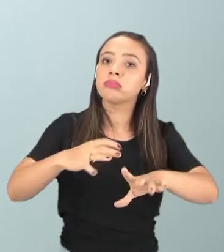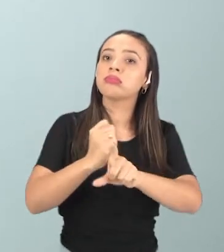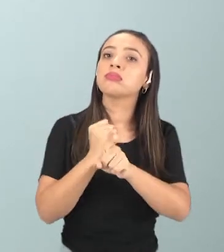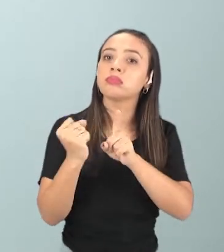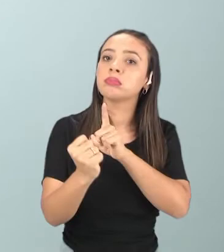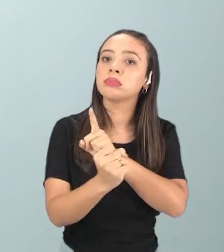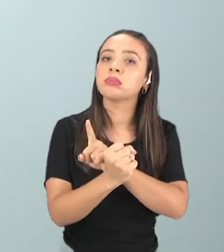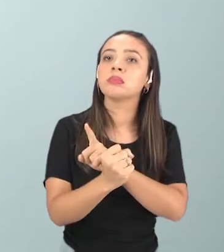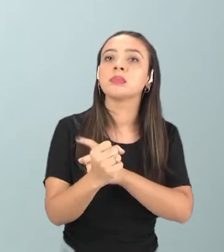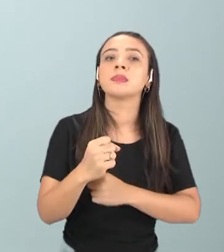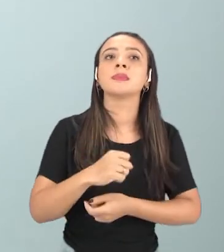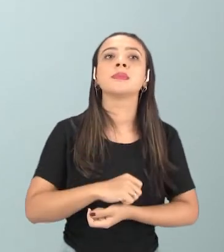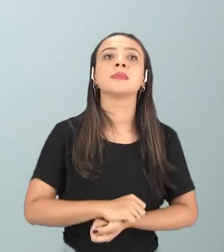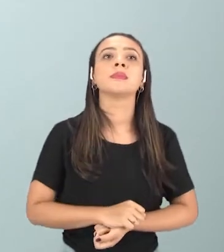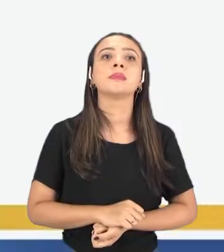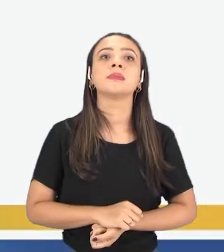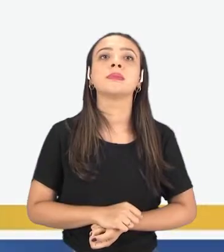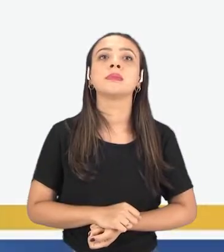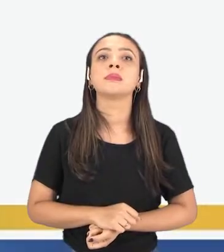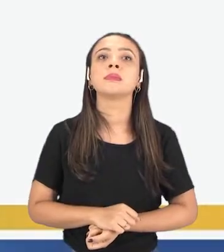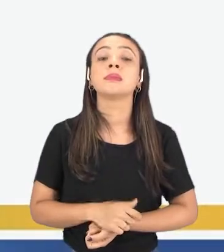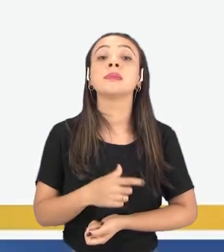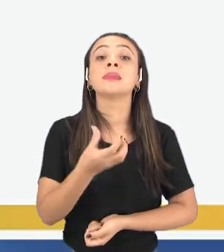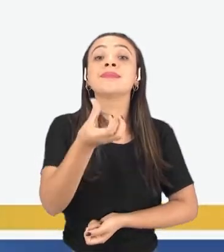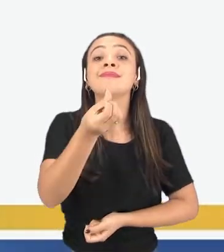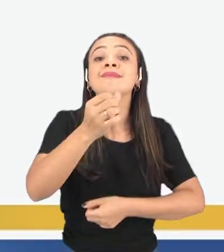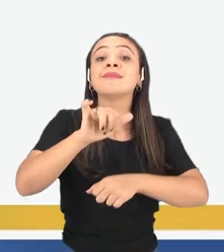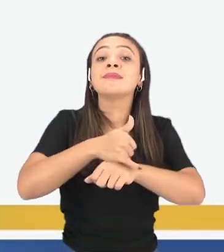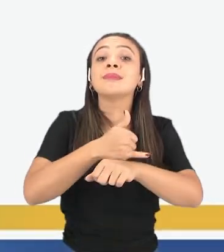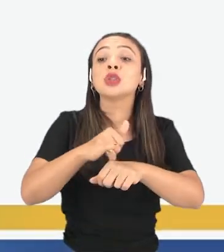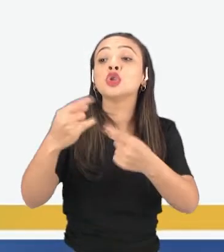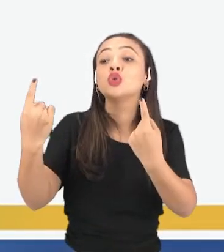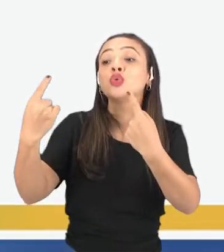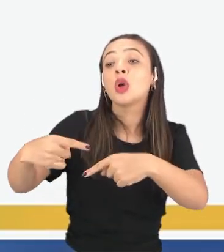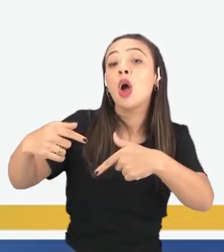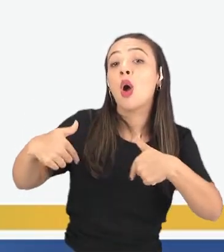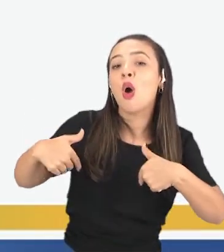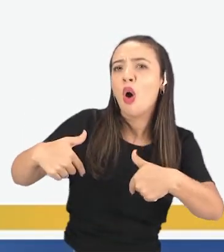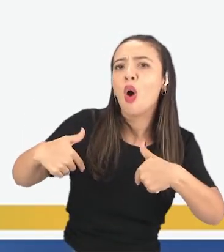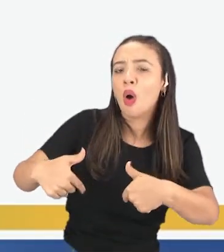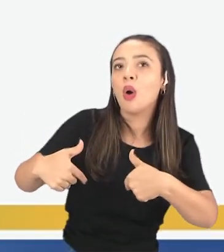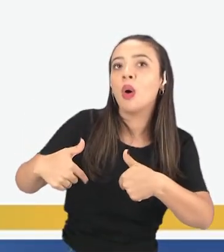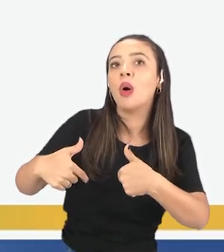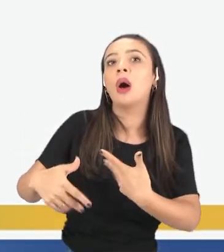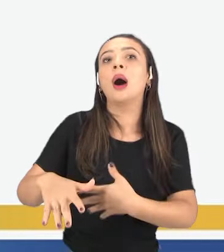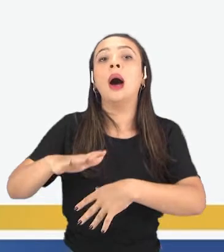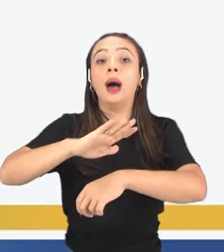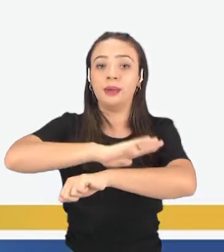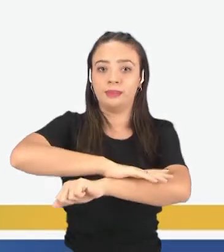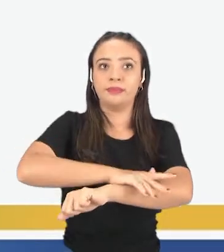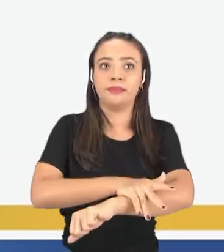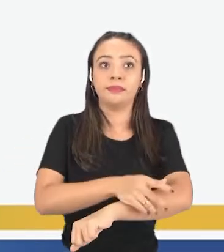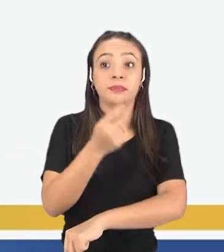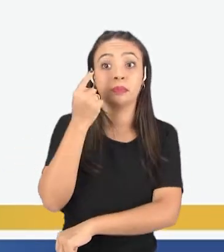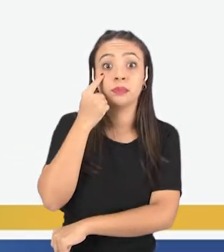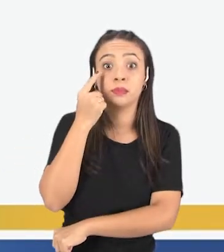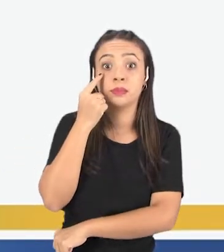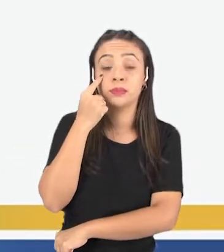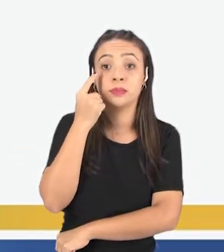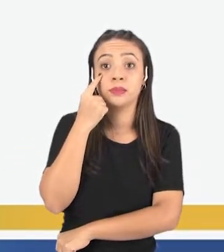sociedade. 6 maneiras de combater a discriminação racial. Fique atento para